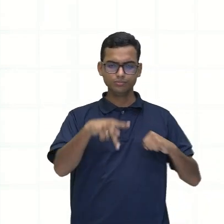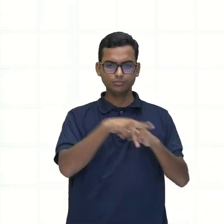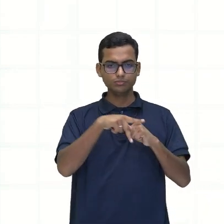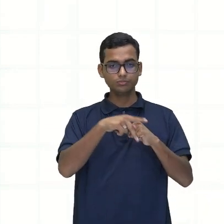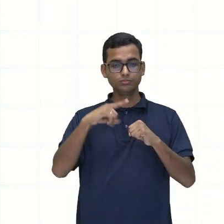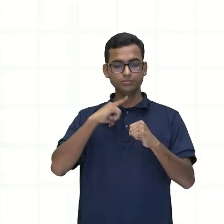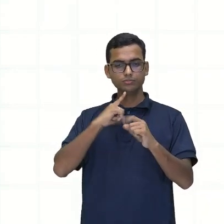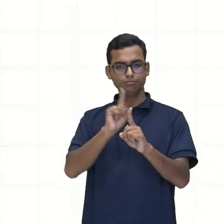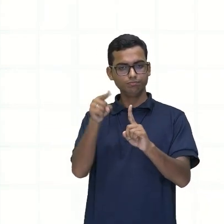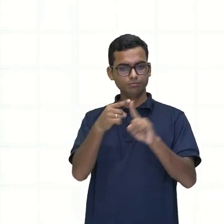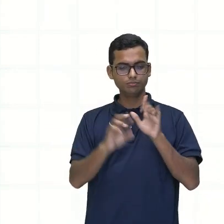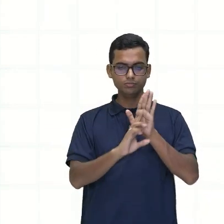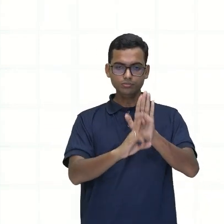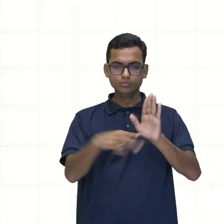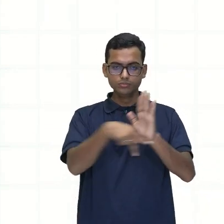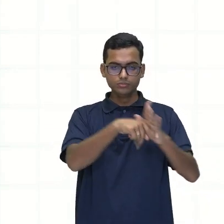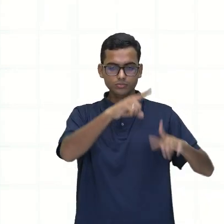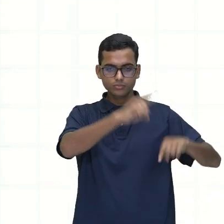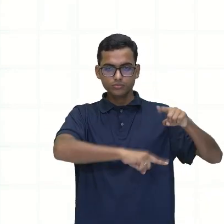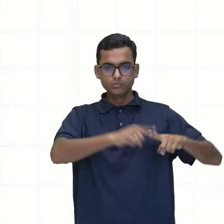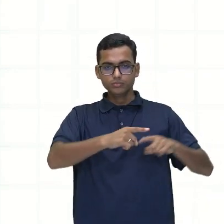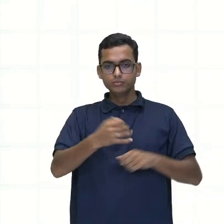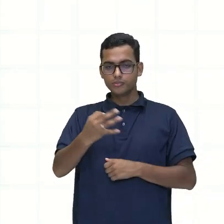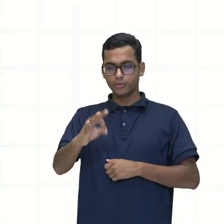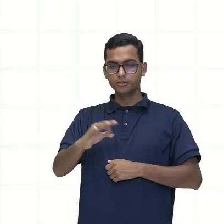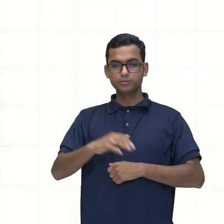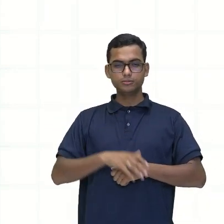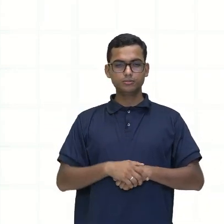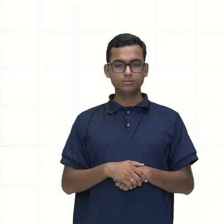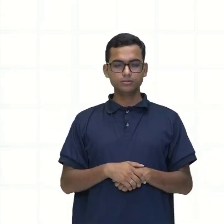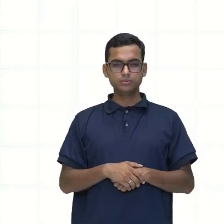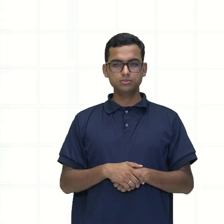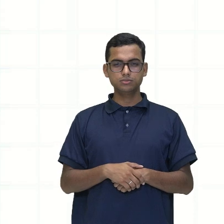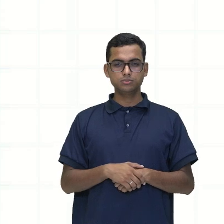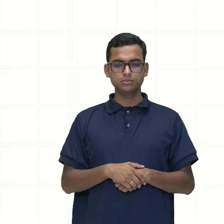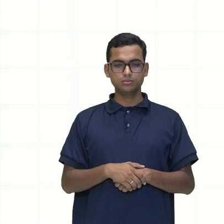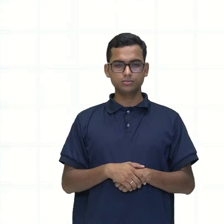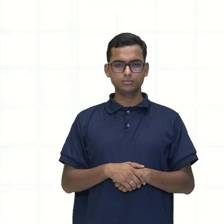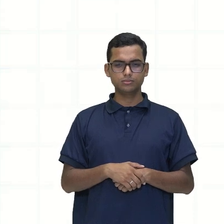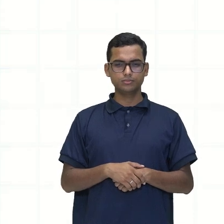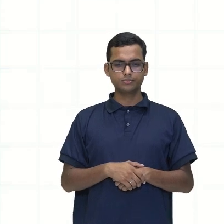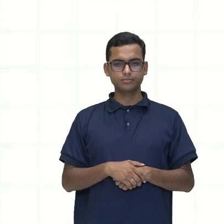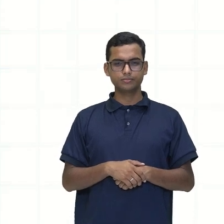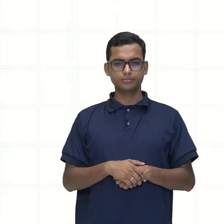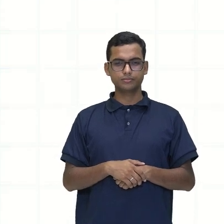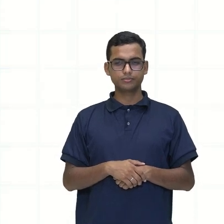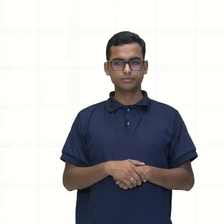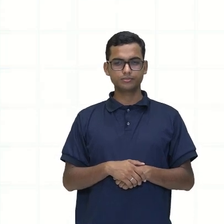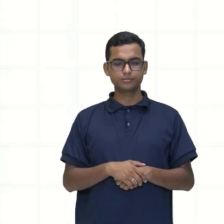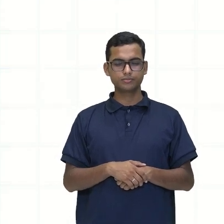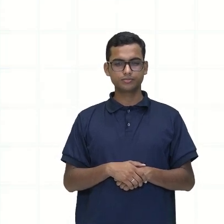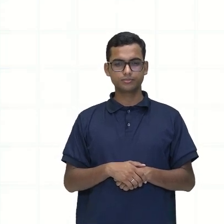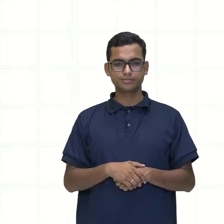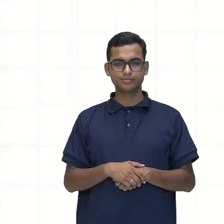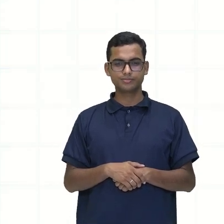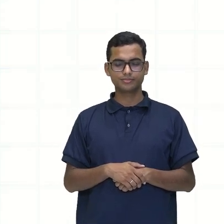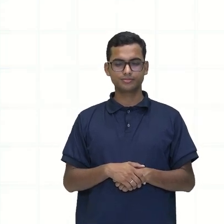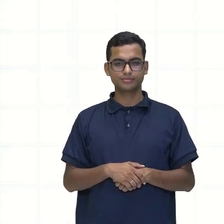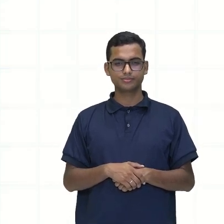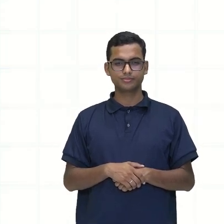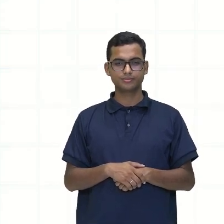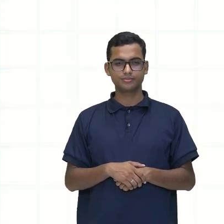de objeto, ok? Vamos relembrar agora os pronomes do plural.